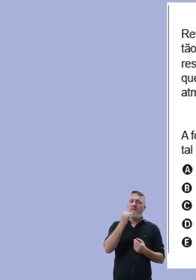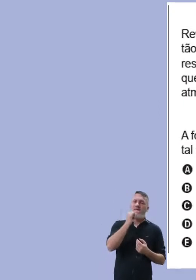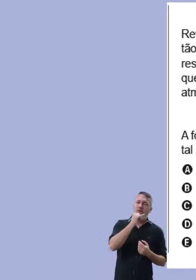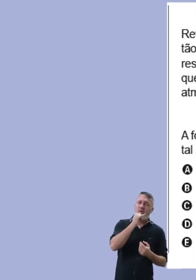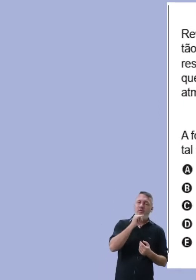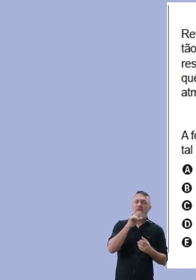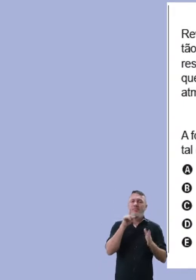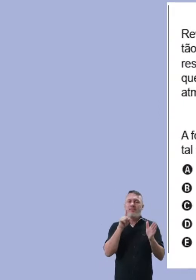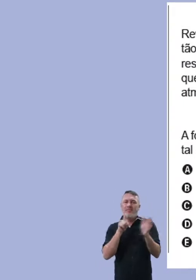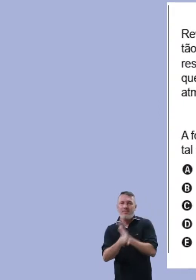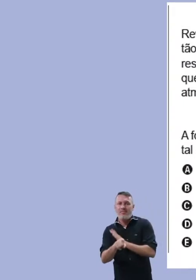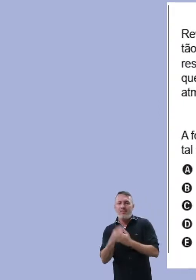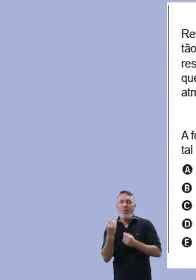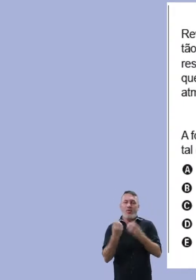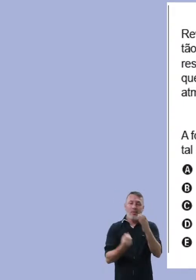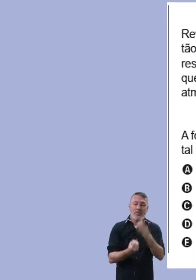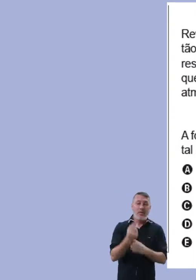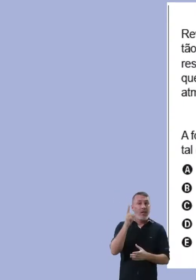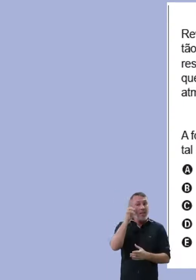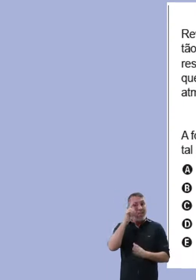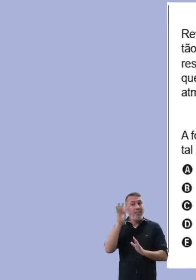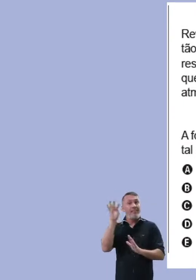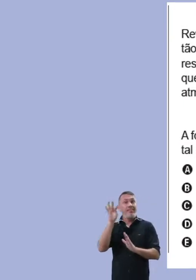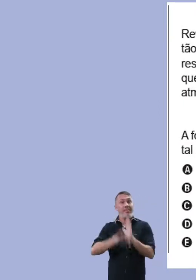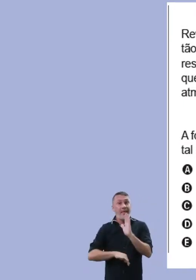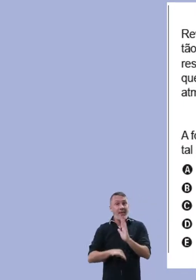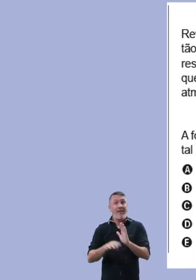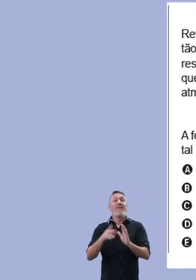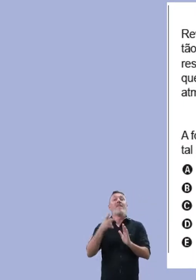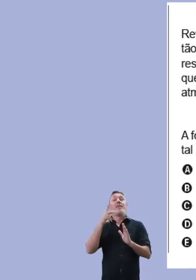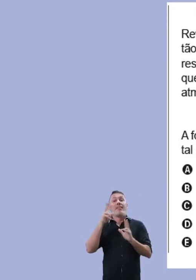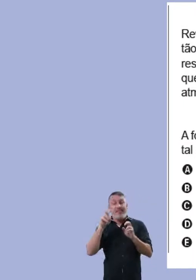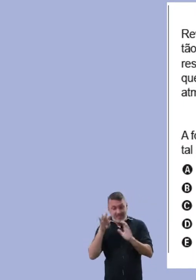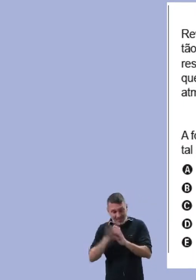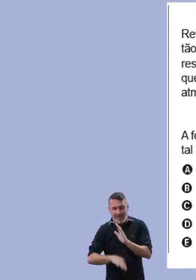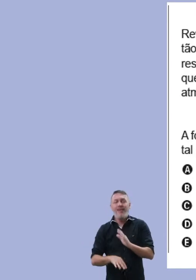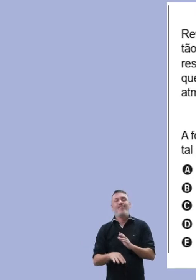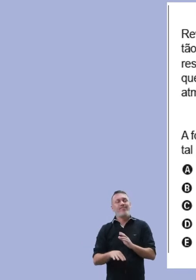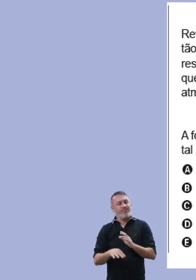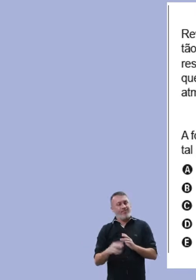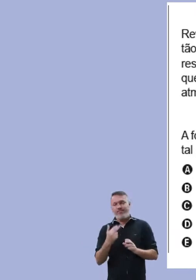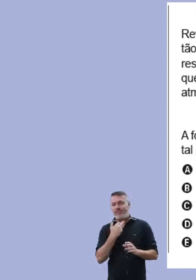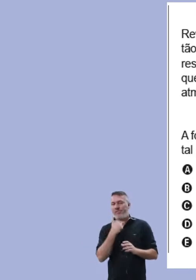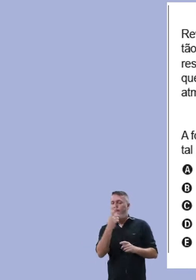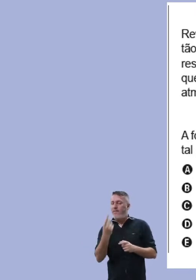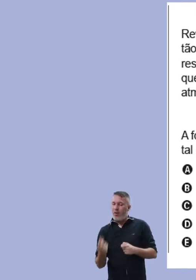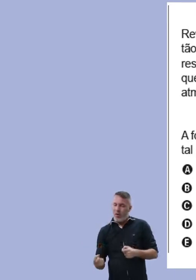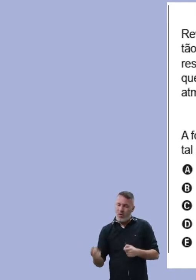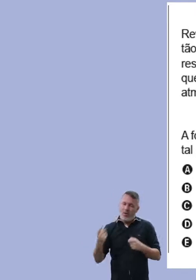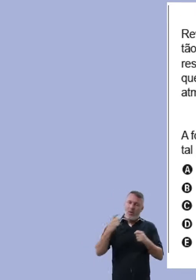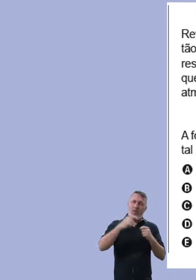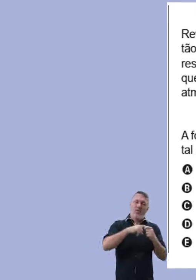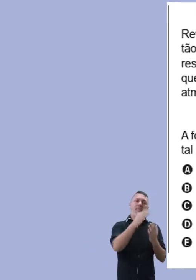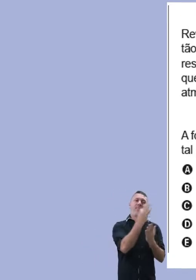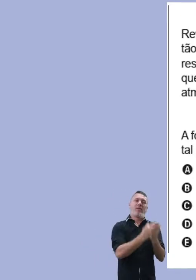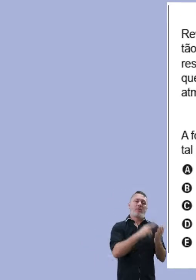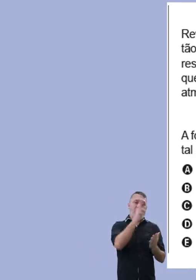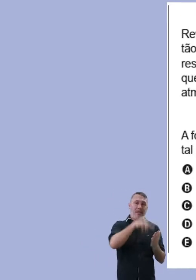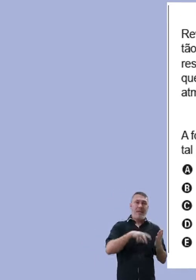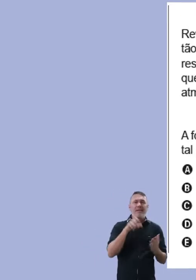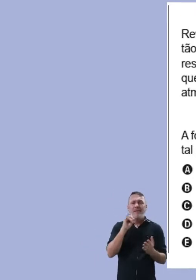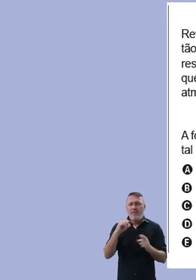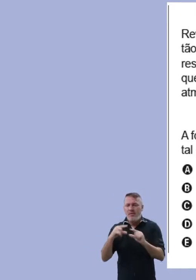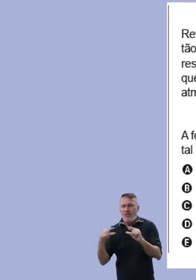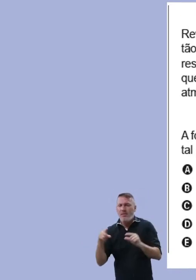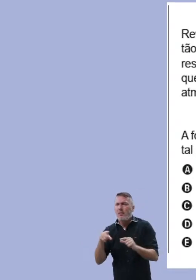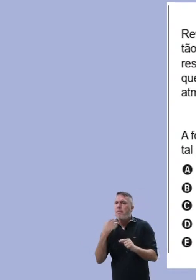tem como correr, meu aluno, você já sabe muito bem, já te ensinei. Se não falasse nada, a gente ia direto. Mas como ele pede para você ir ao texto, vamos